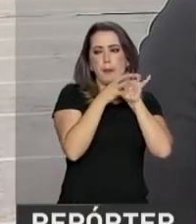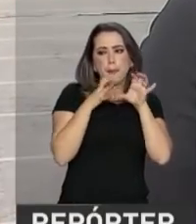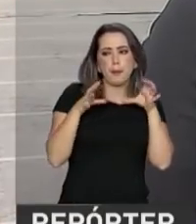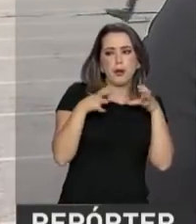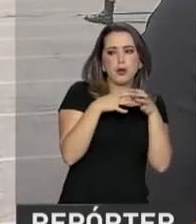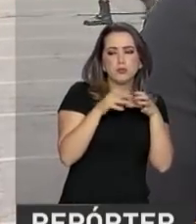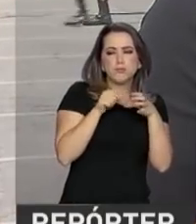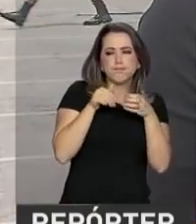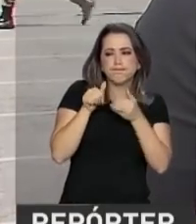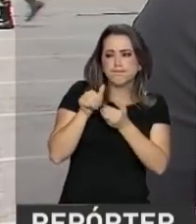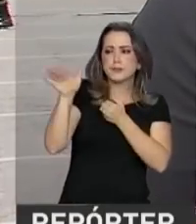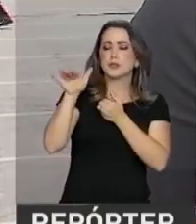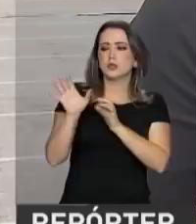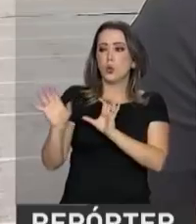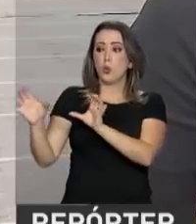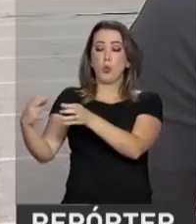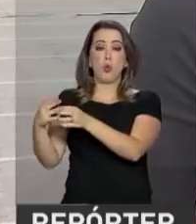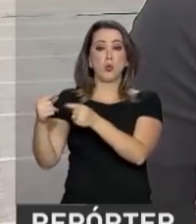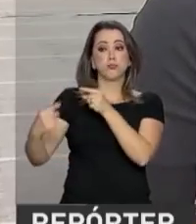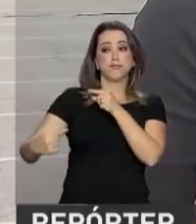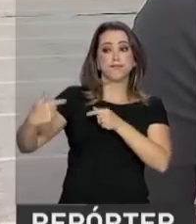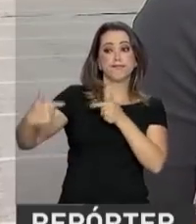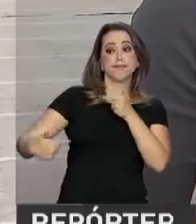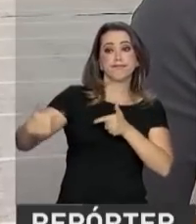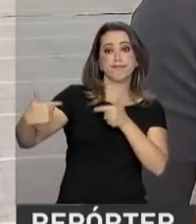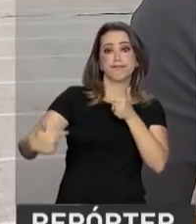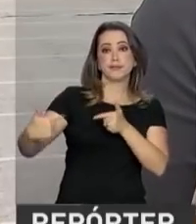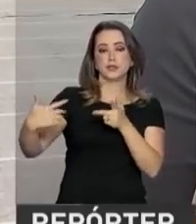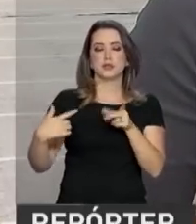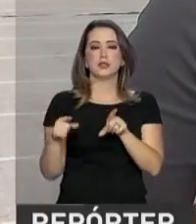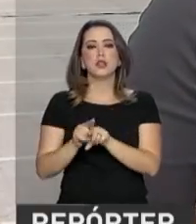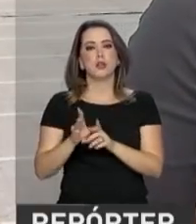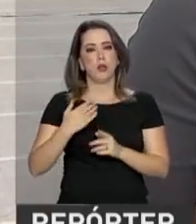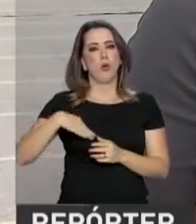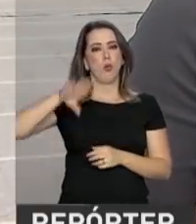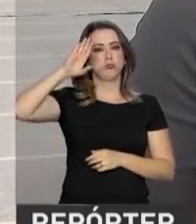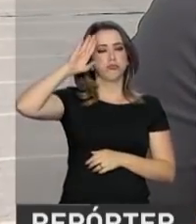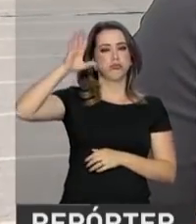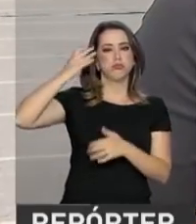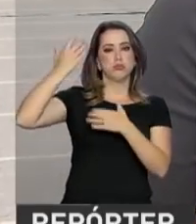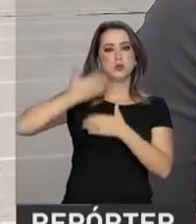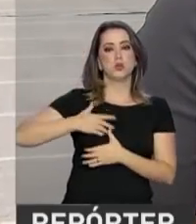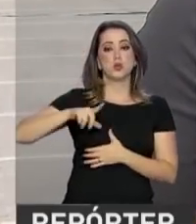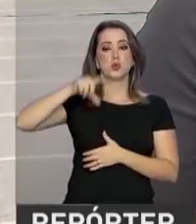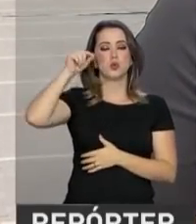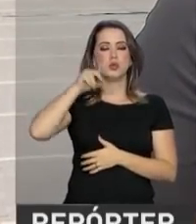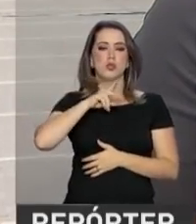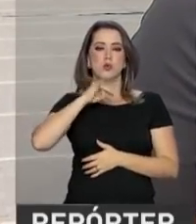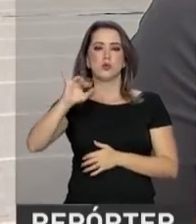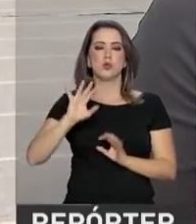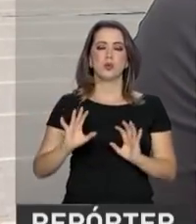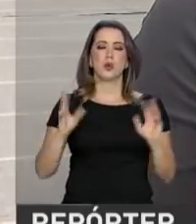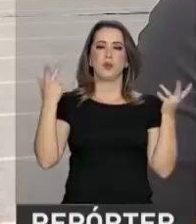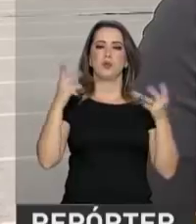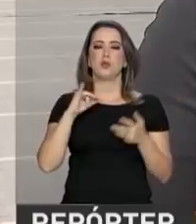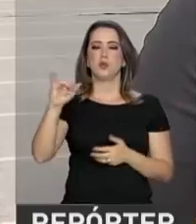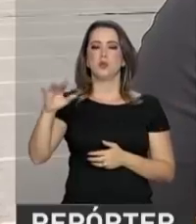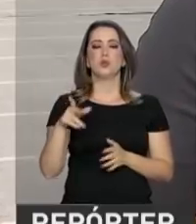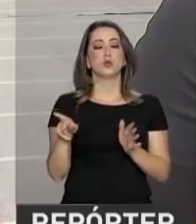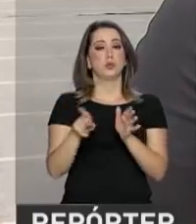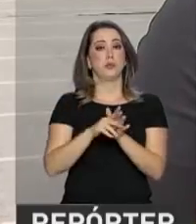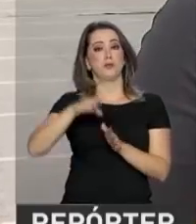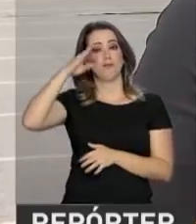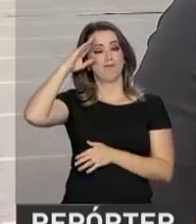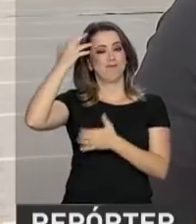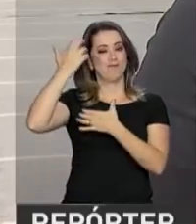os holandeses. Com a vitória na Batalha dos Guararapes, o exército brasileiro escolheu a data para comemorar o dia da